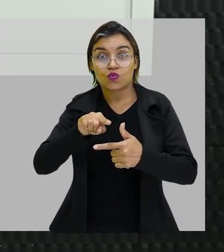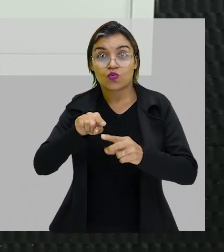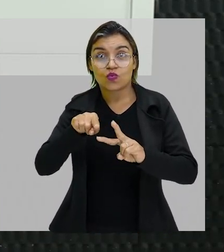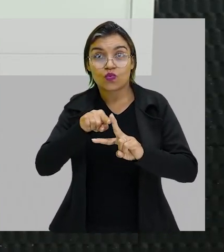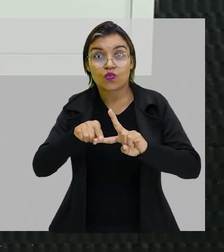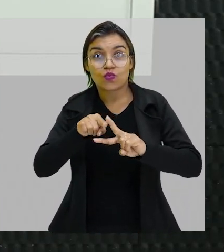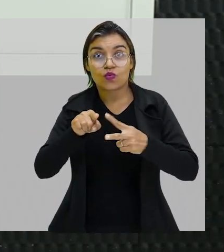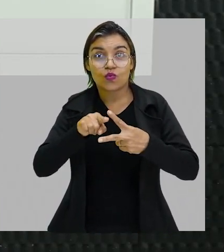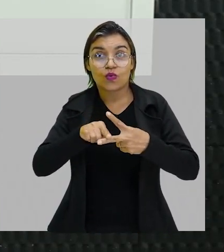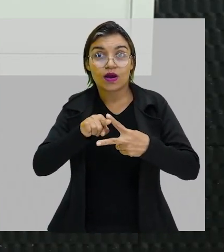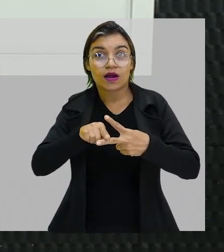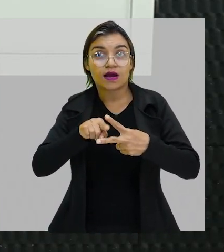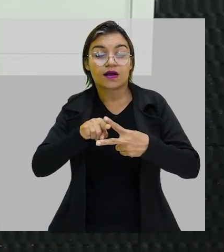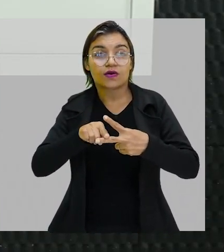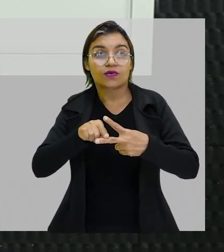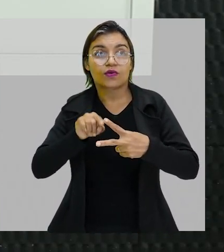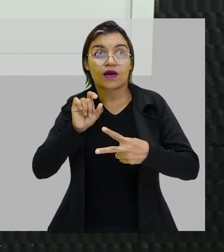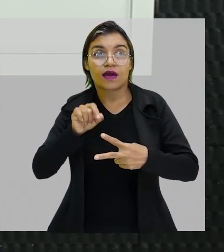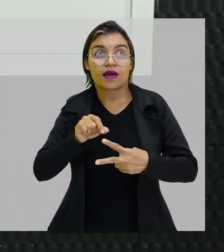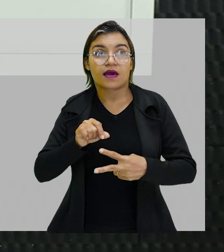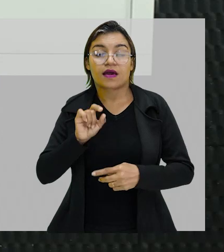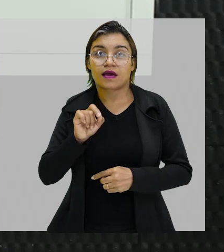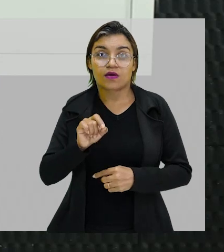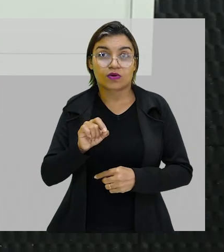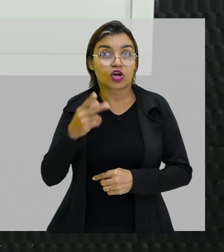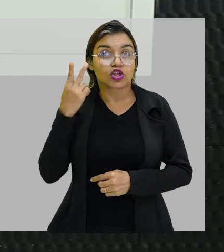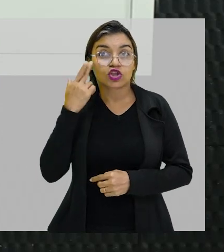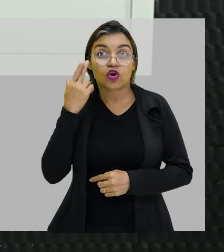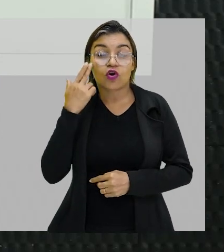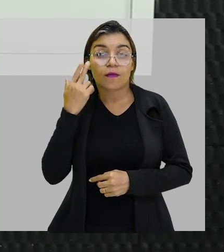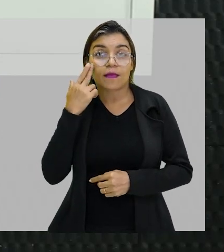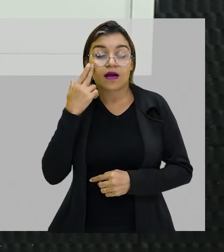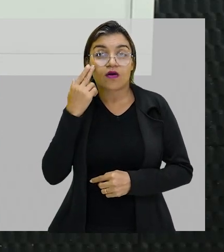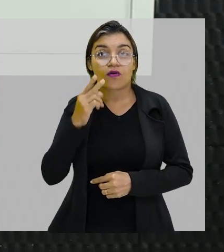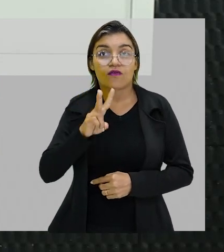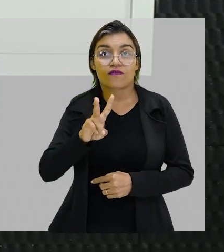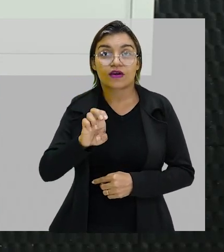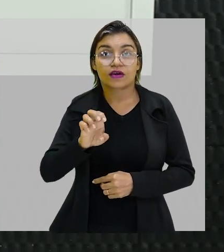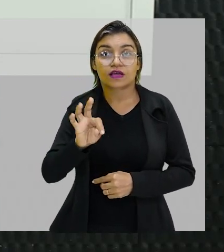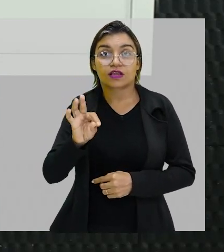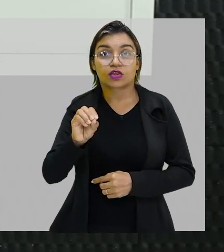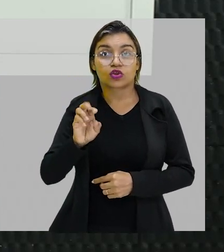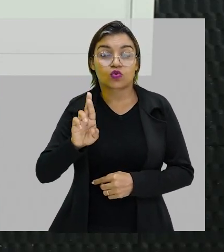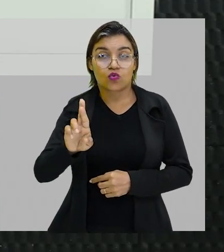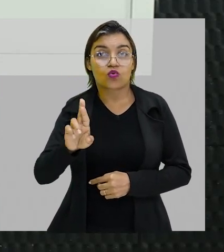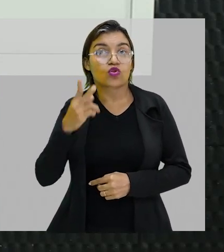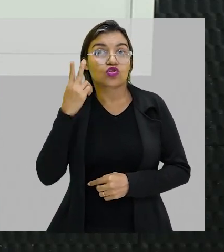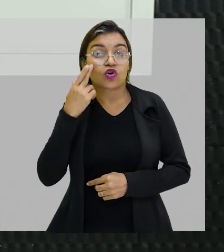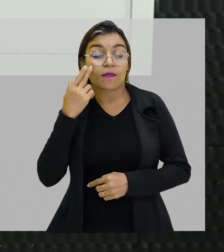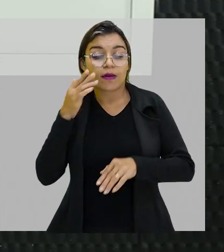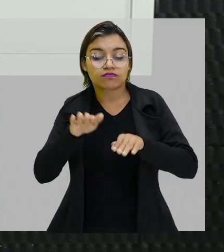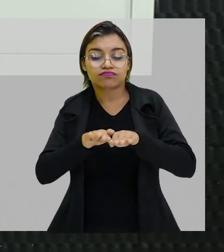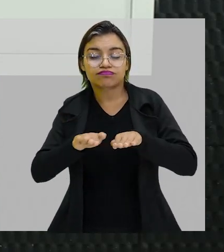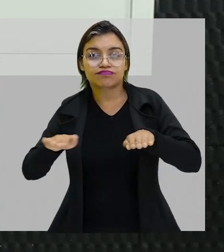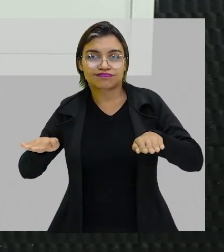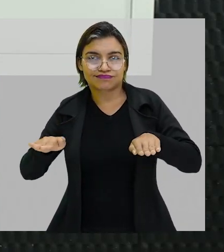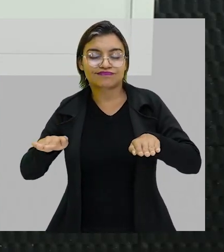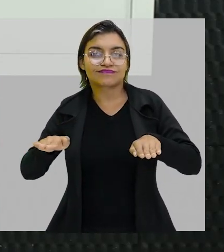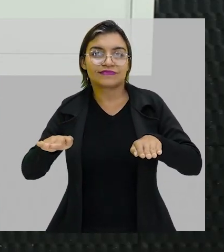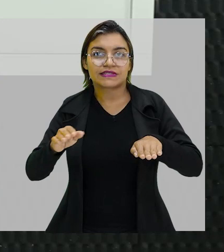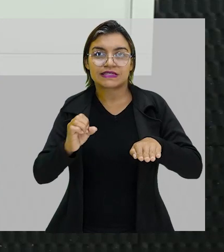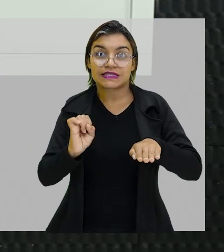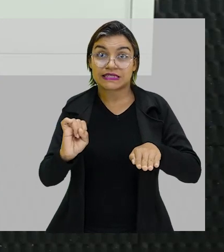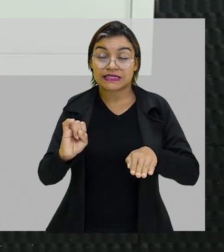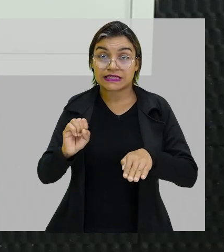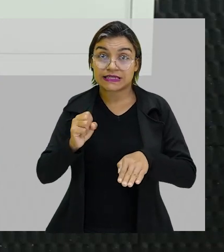o ângulo com o vetor normal a esta superfície. Certo? Então, se é